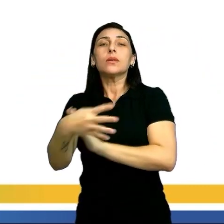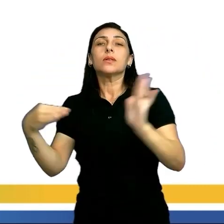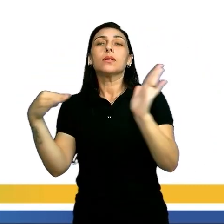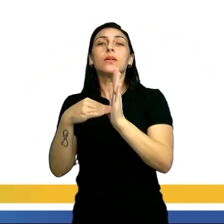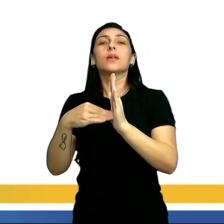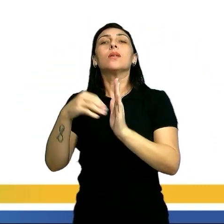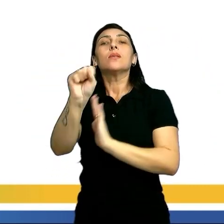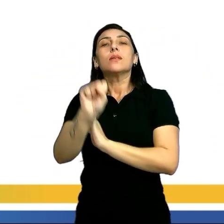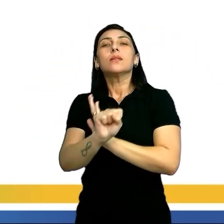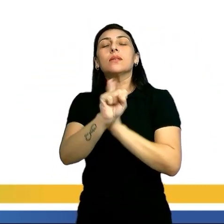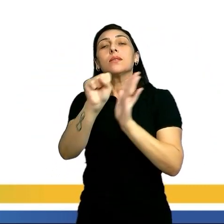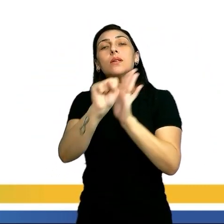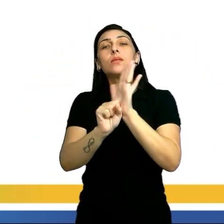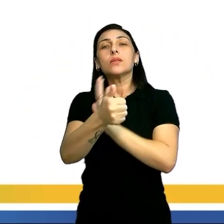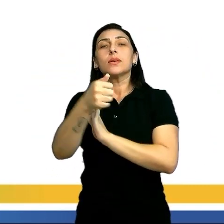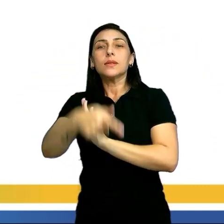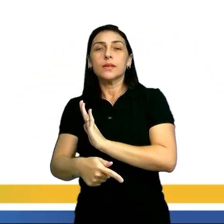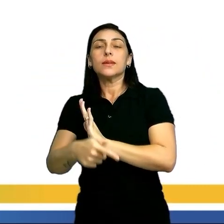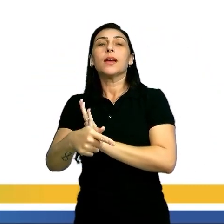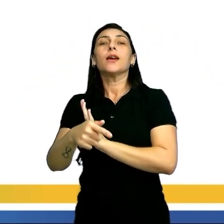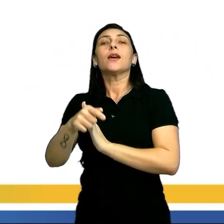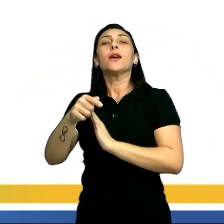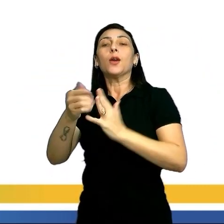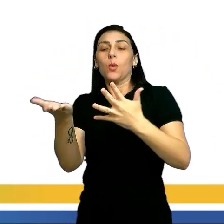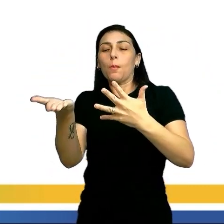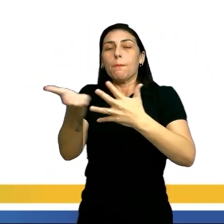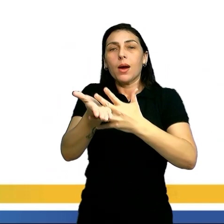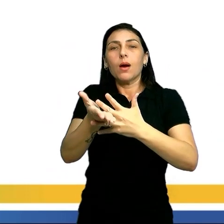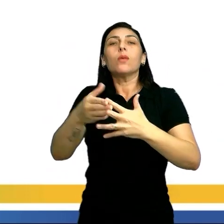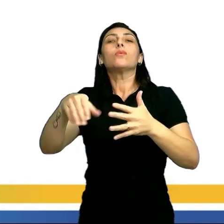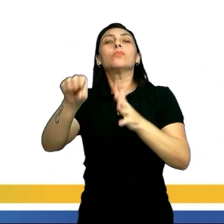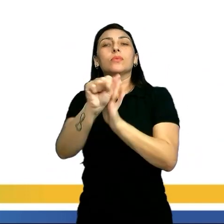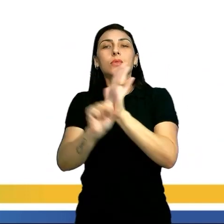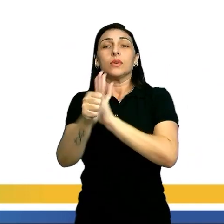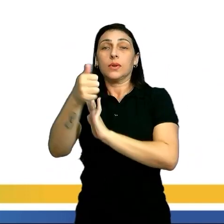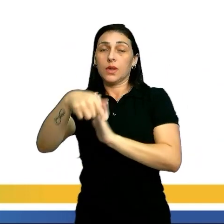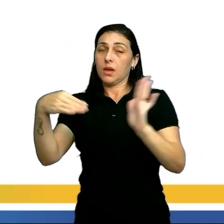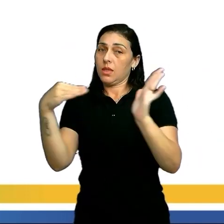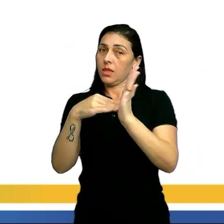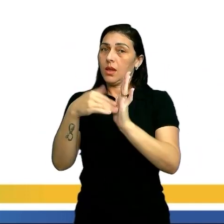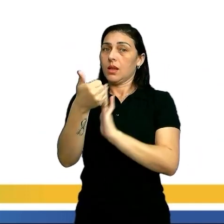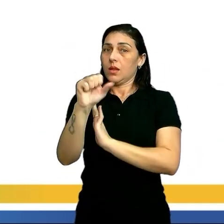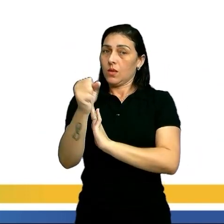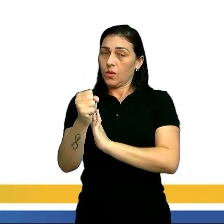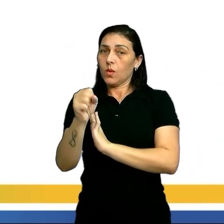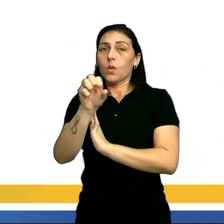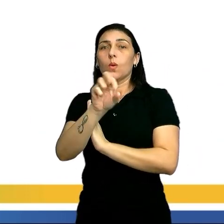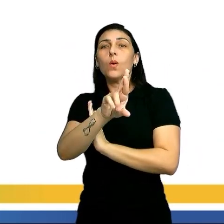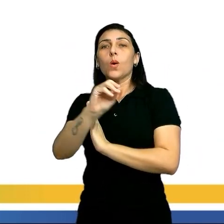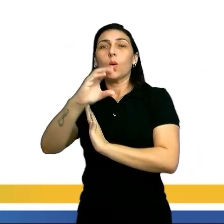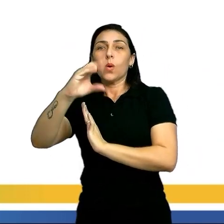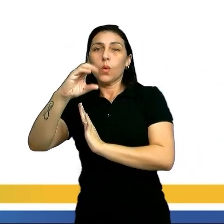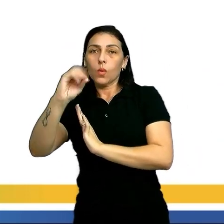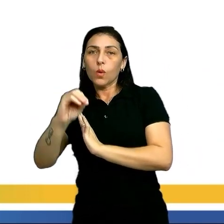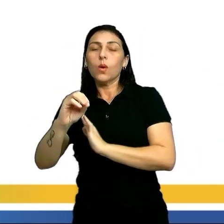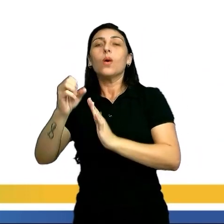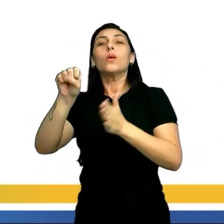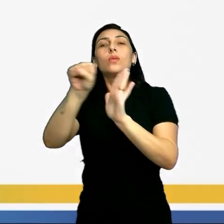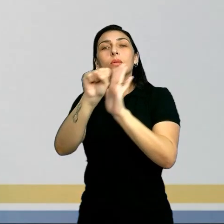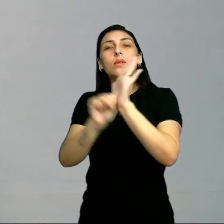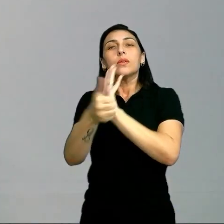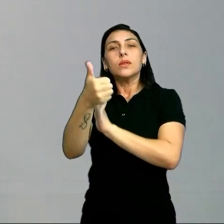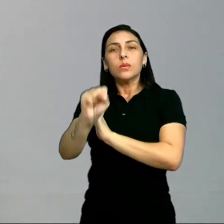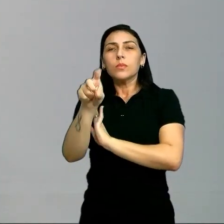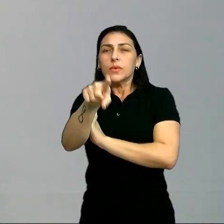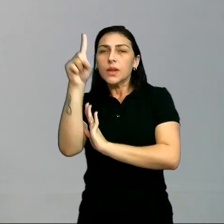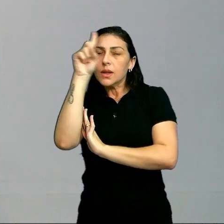século XVII, o Barroco do século XVII ao século XVIII, o Rococó no século XVIII. Para